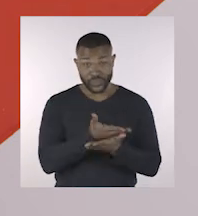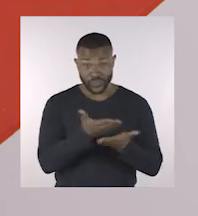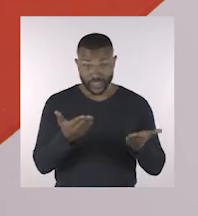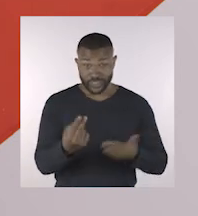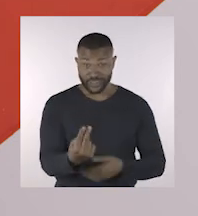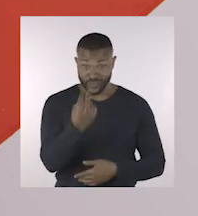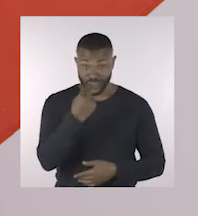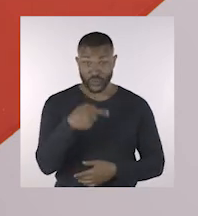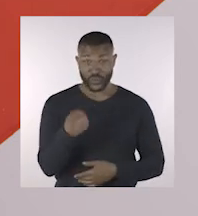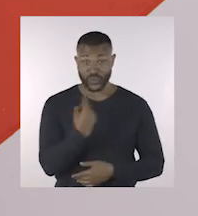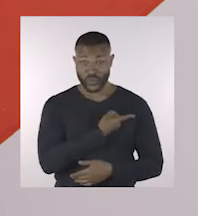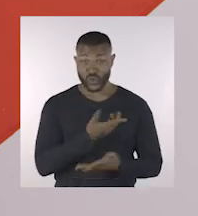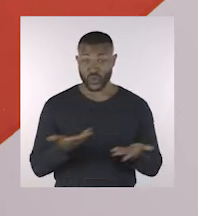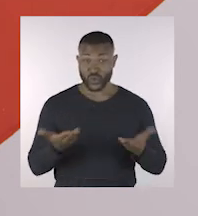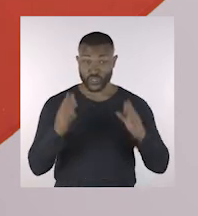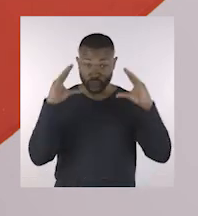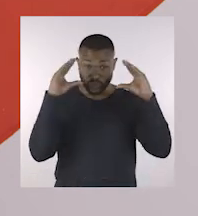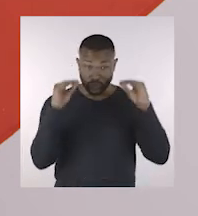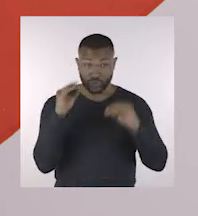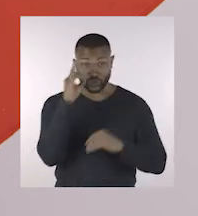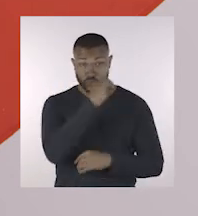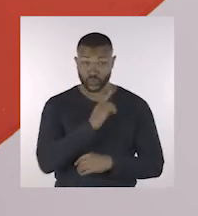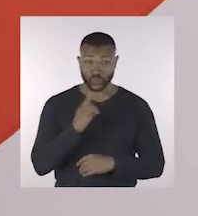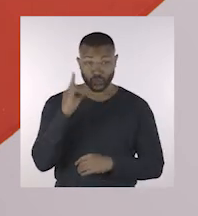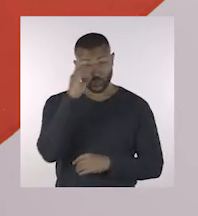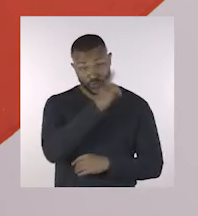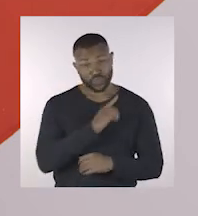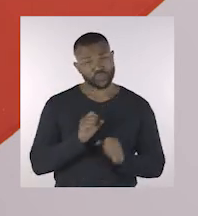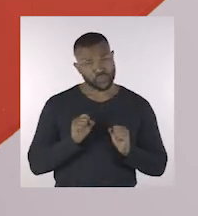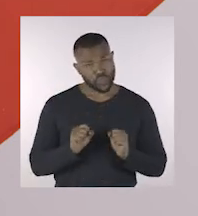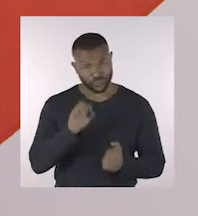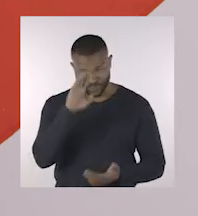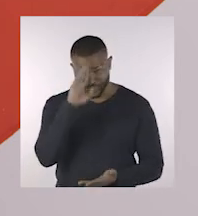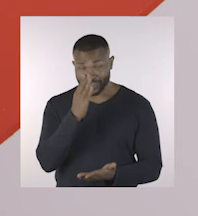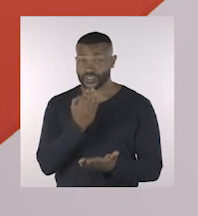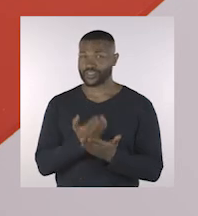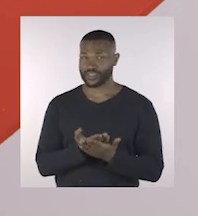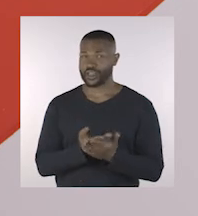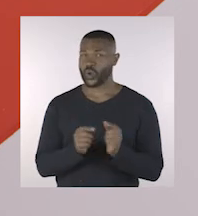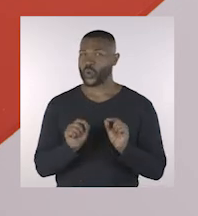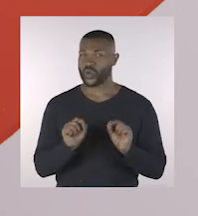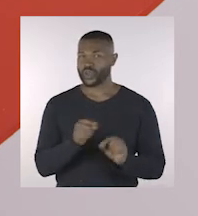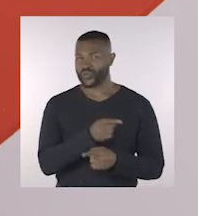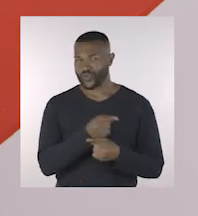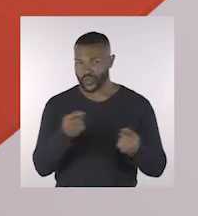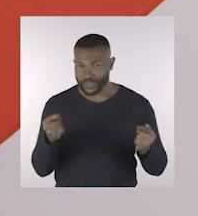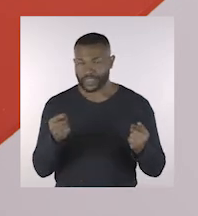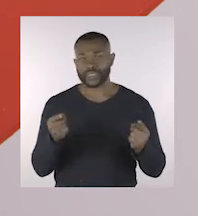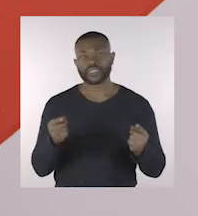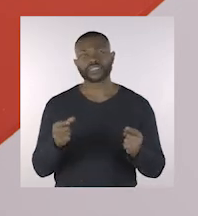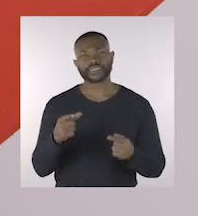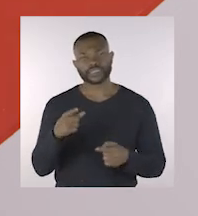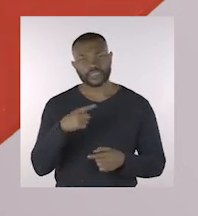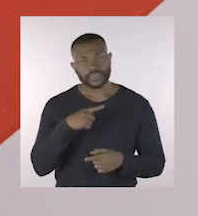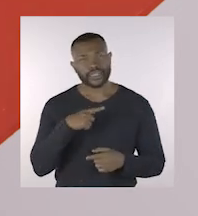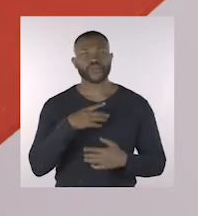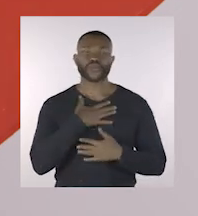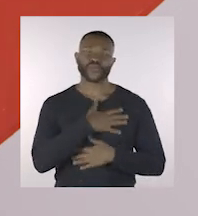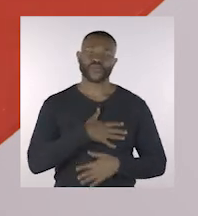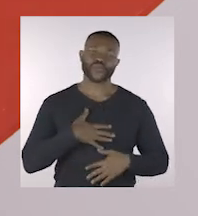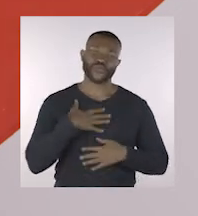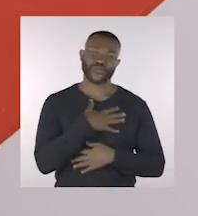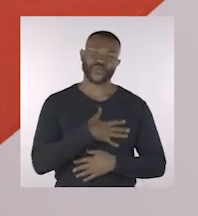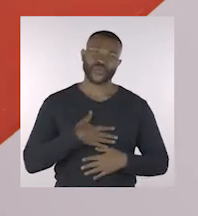por isso que vocês estão nos assistindo hoje a noite nesse domingão vocês podem ter certeza que vocês vão ter para a